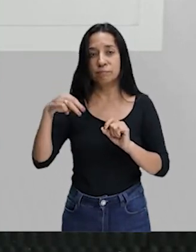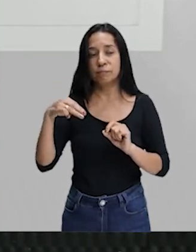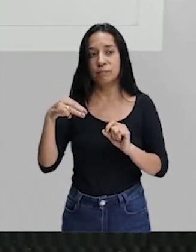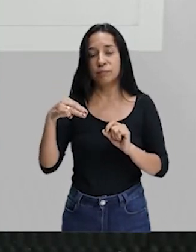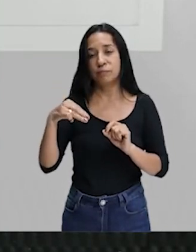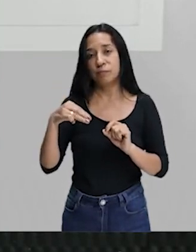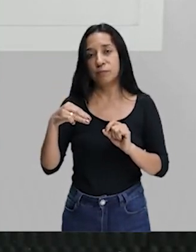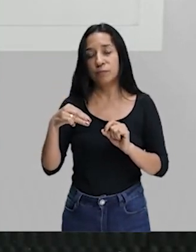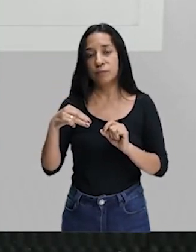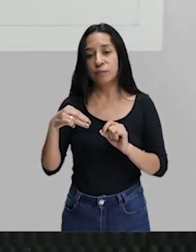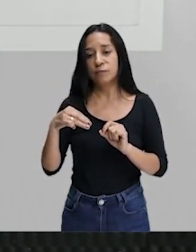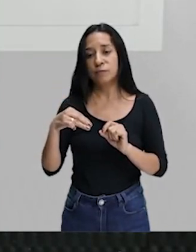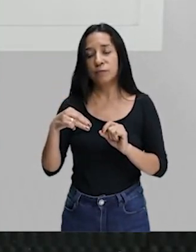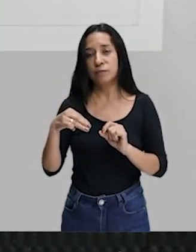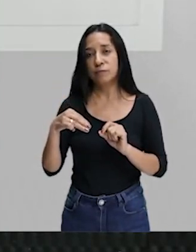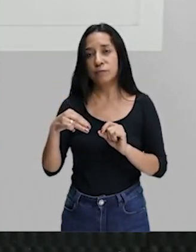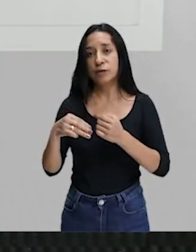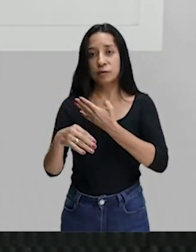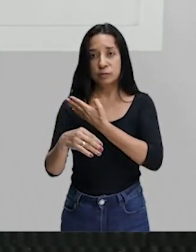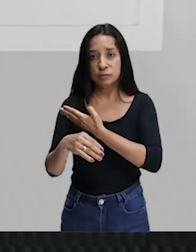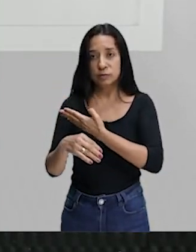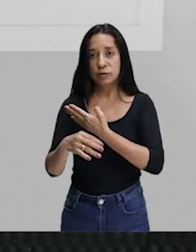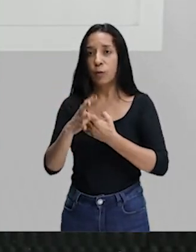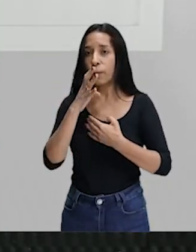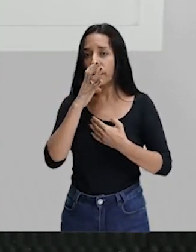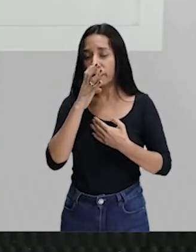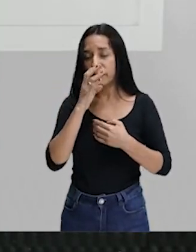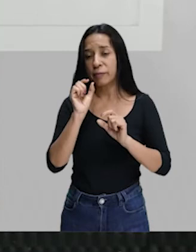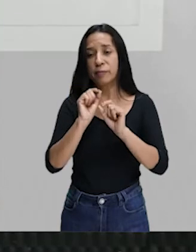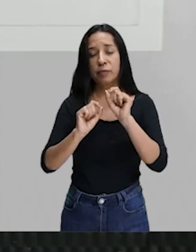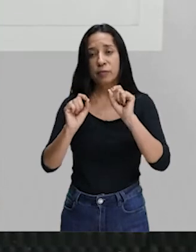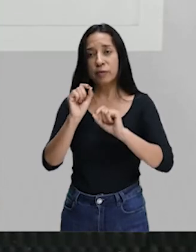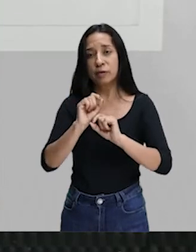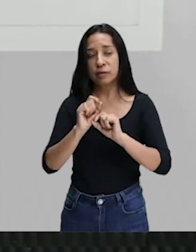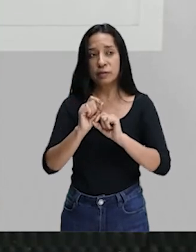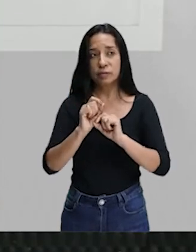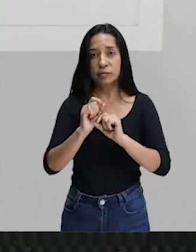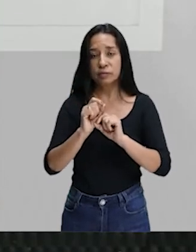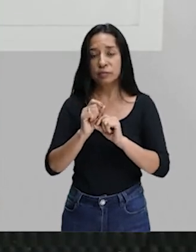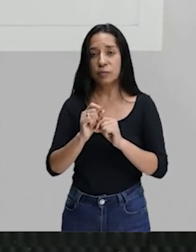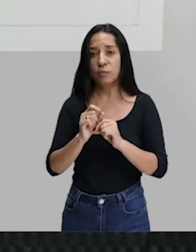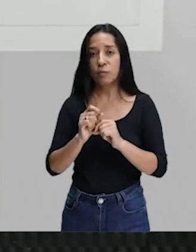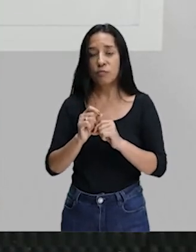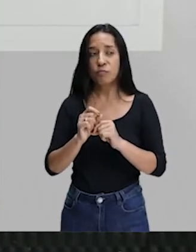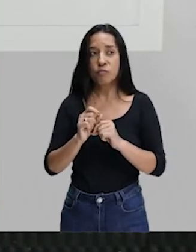matematicamente esta situação, vai ser o seguinte, ó. Nós vamos perceber o seguinte, ó, é que o fluxo de calor,